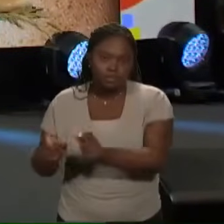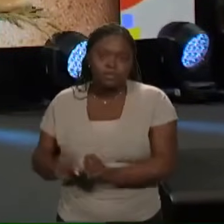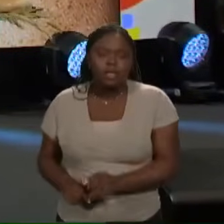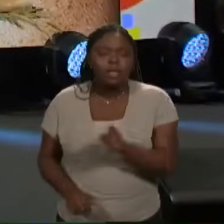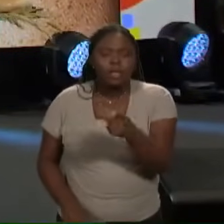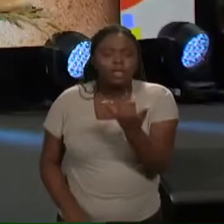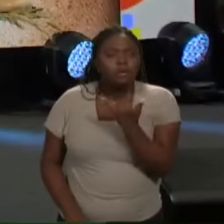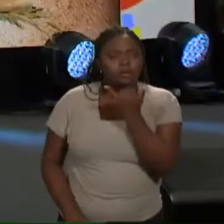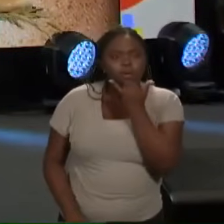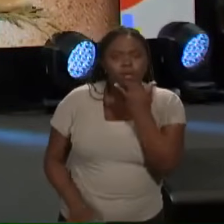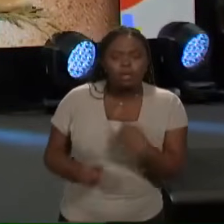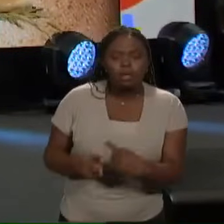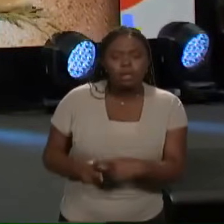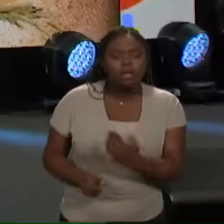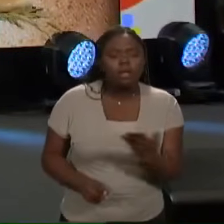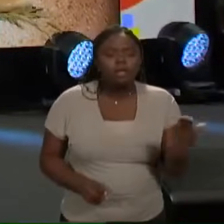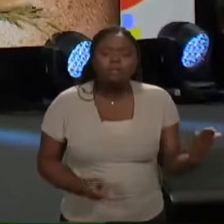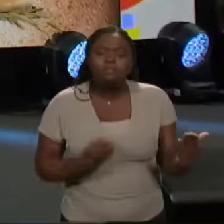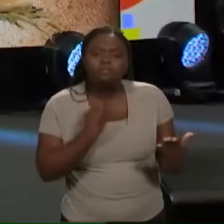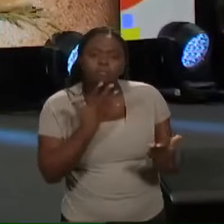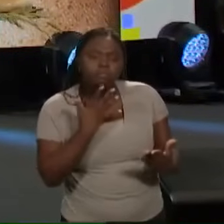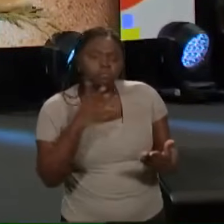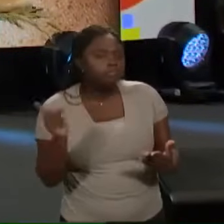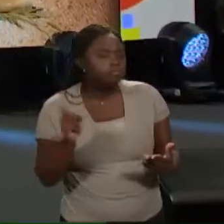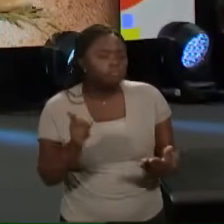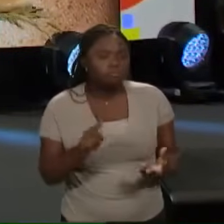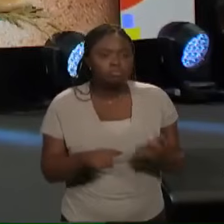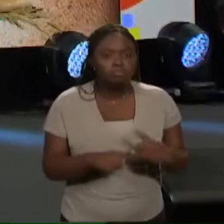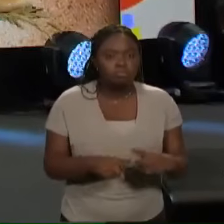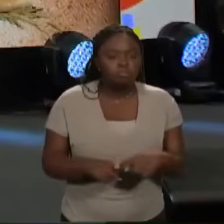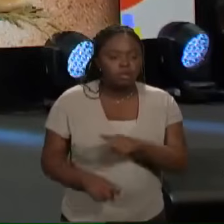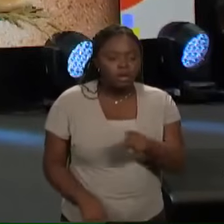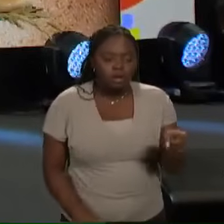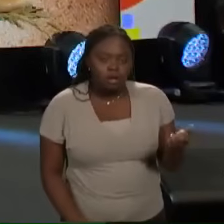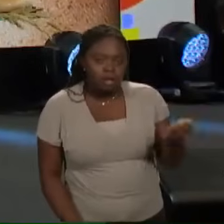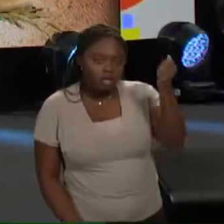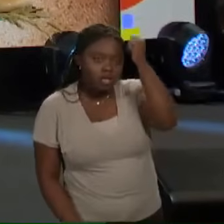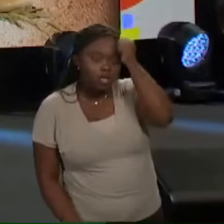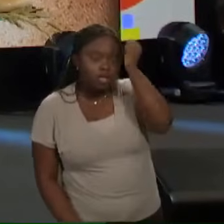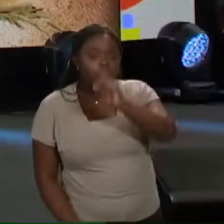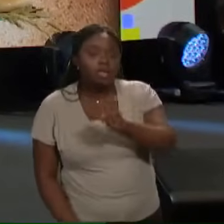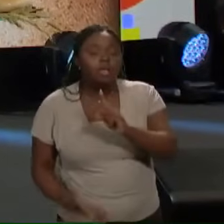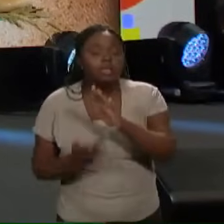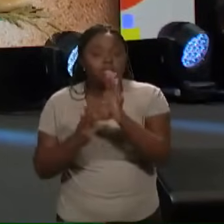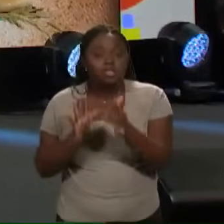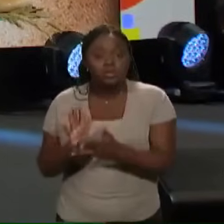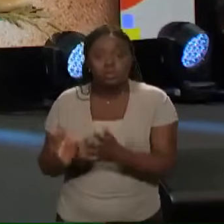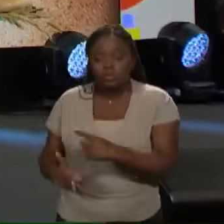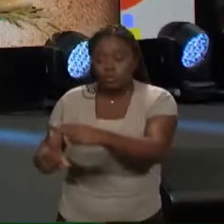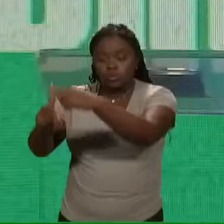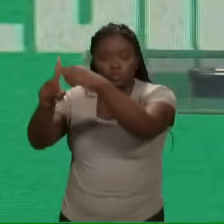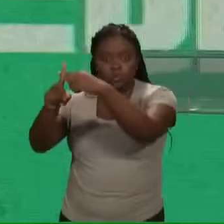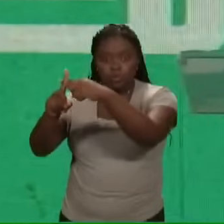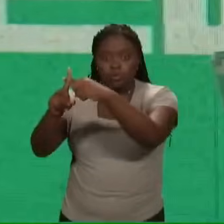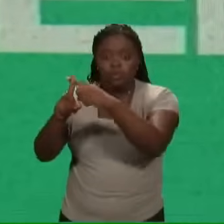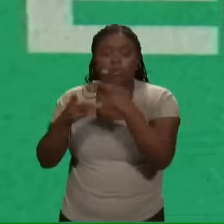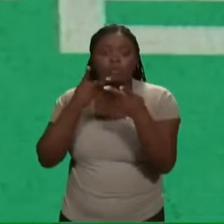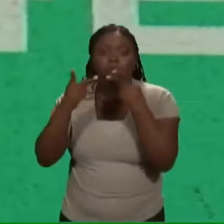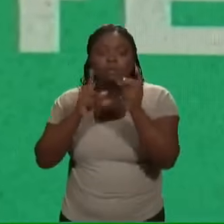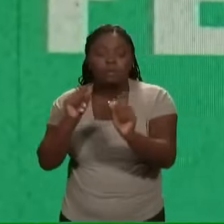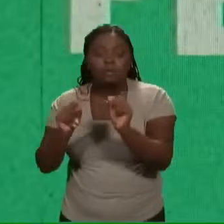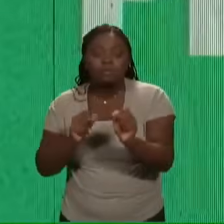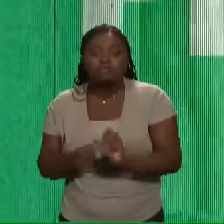não perdoa porque as pessoas estão bonzinhas, você não perdoa porque elas se arrependeram. Jesus, quando estava na cruz, ele falou o quê?